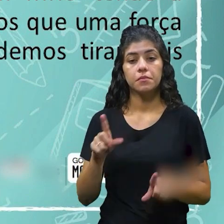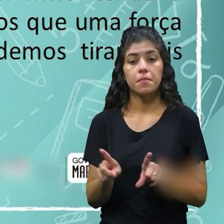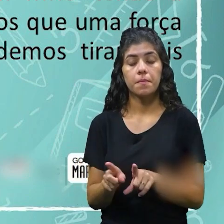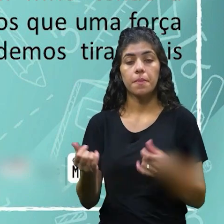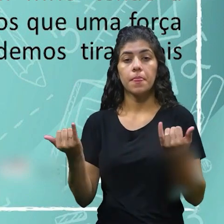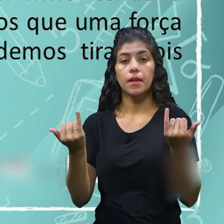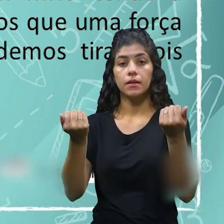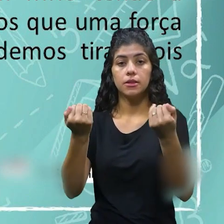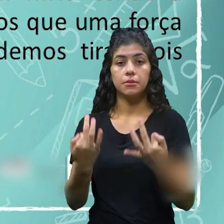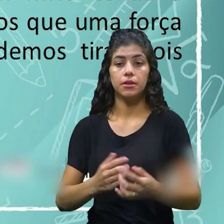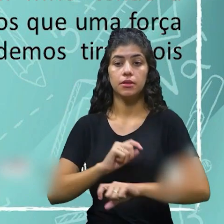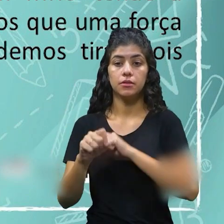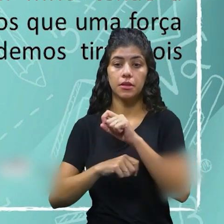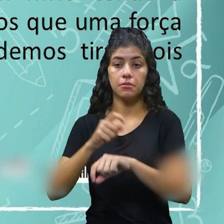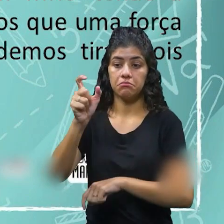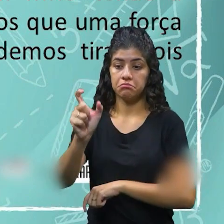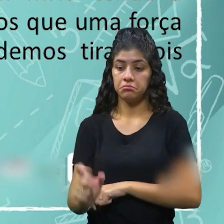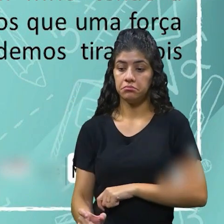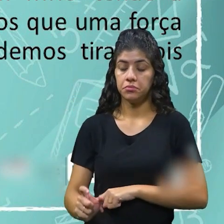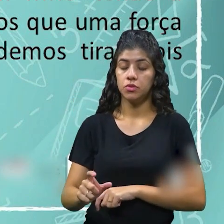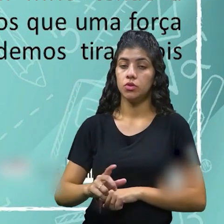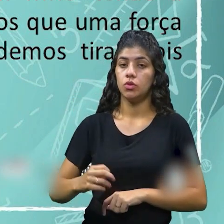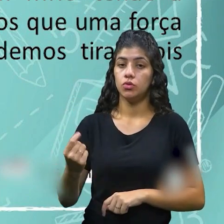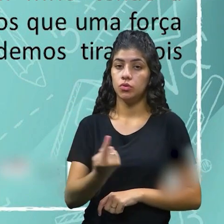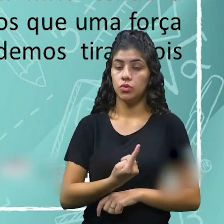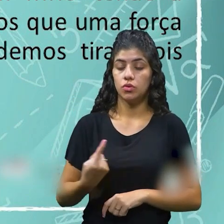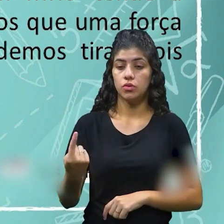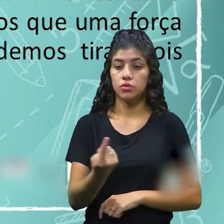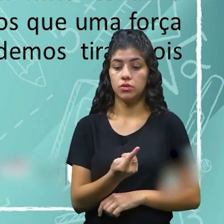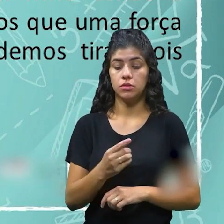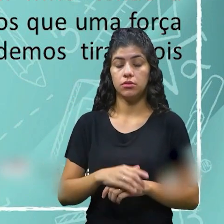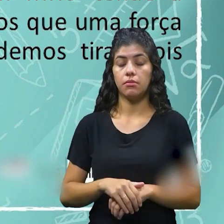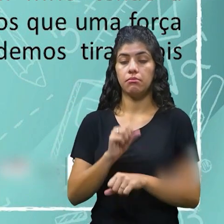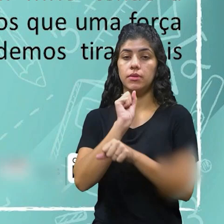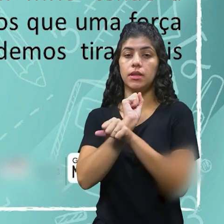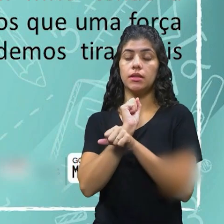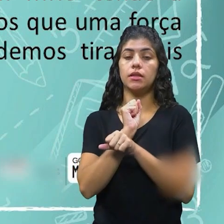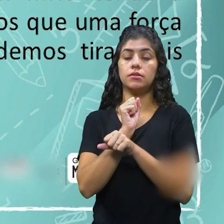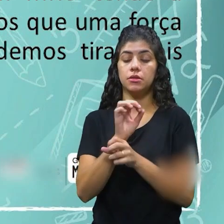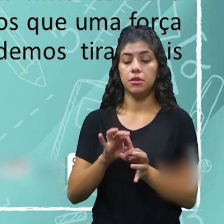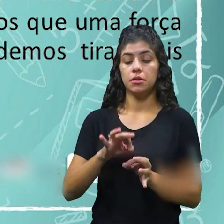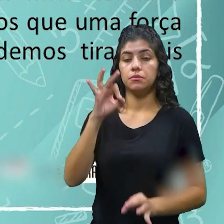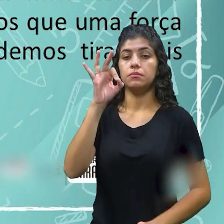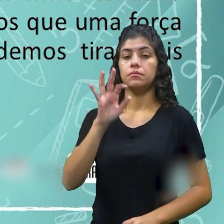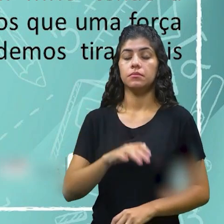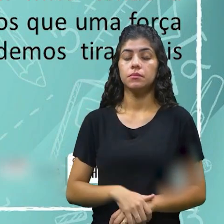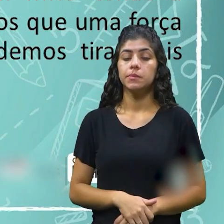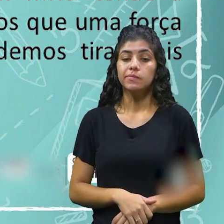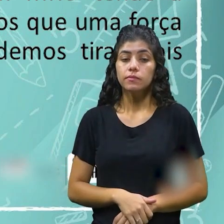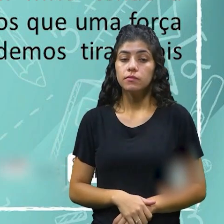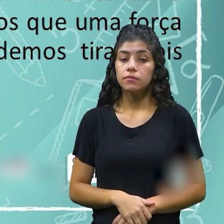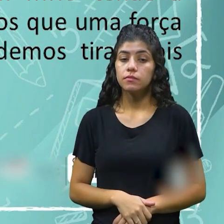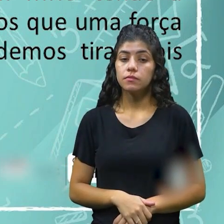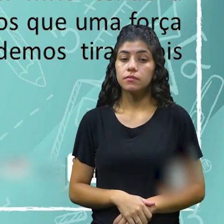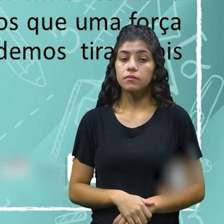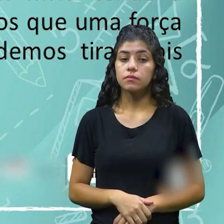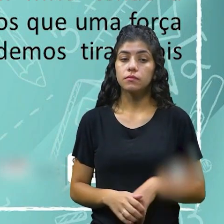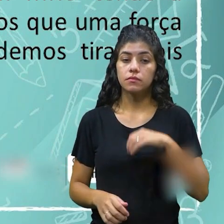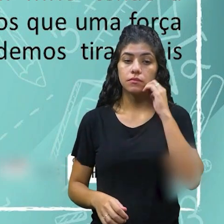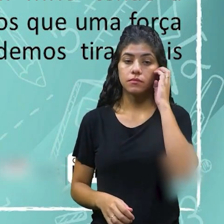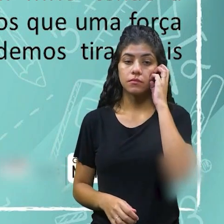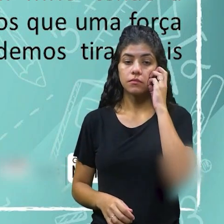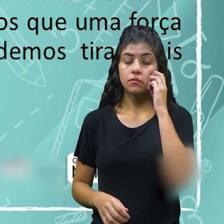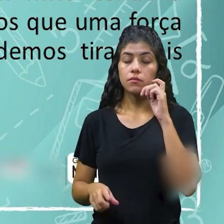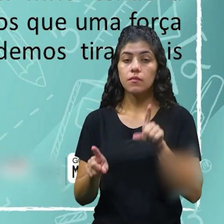nos diz que um corpo isolado está em repouso em movimento retilíneo uniforme. Ou,